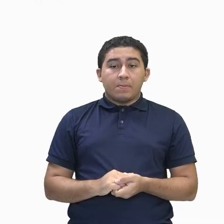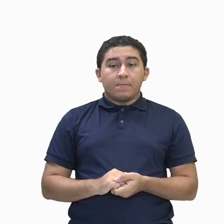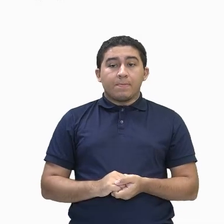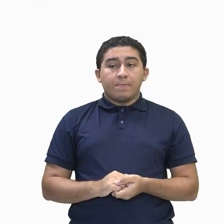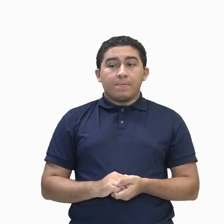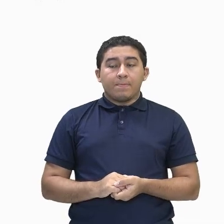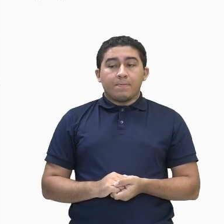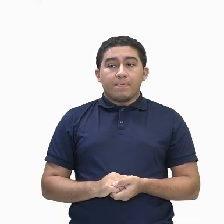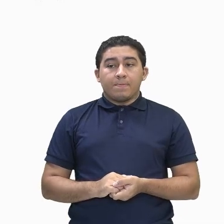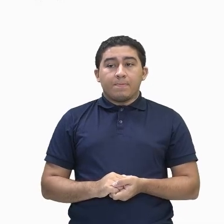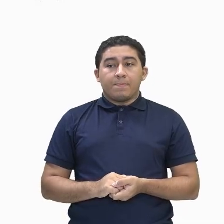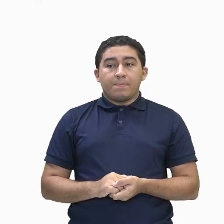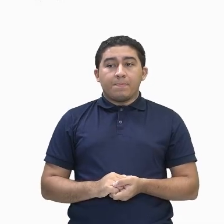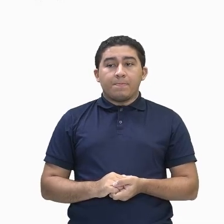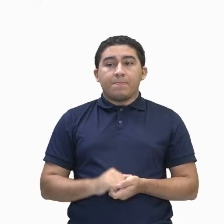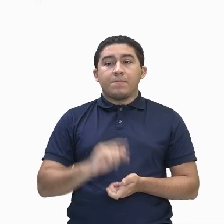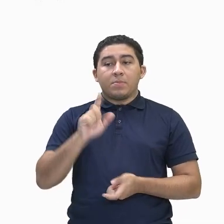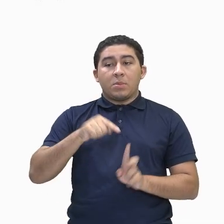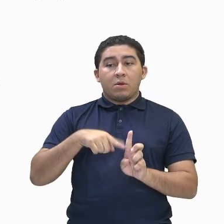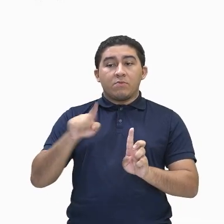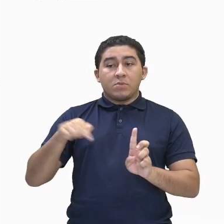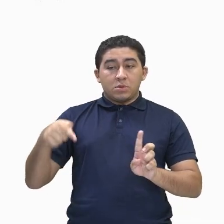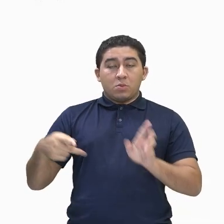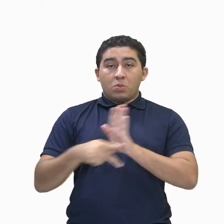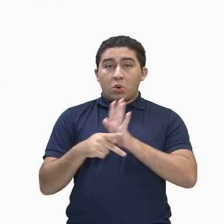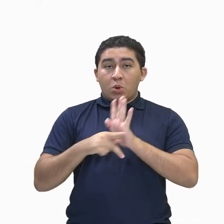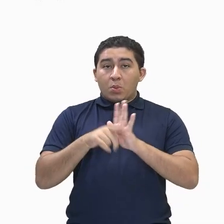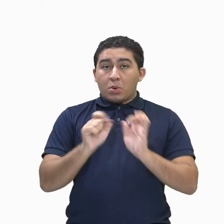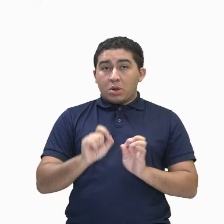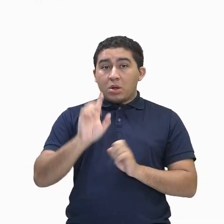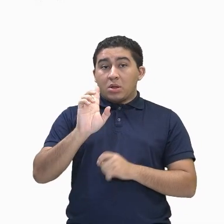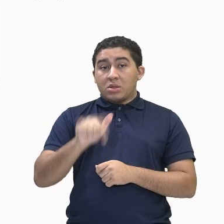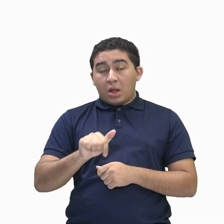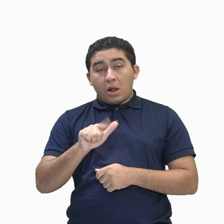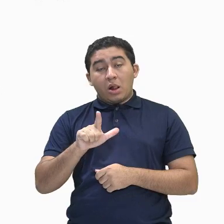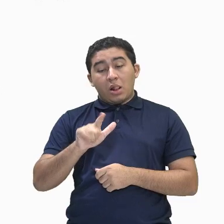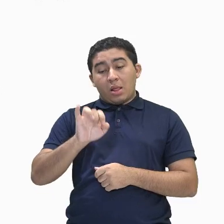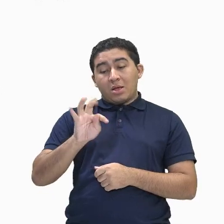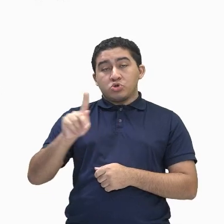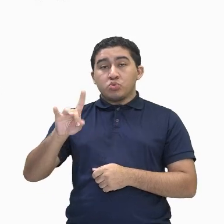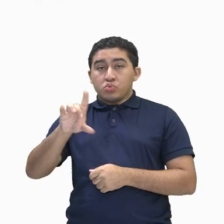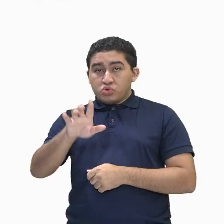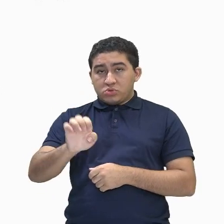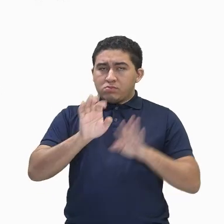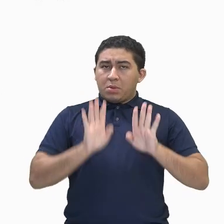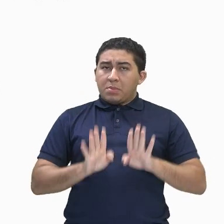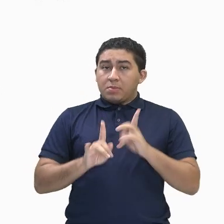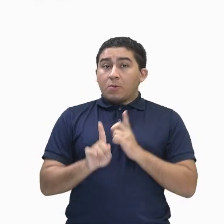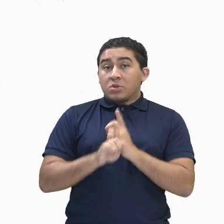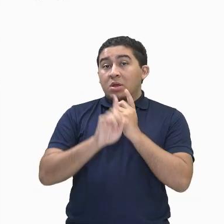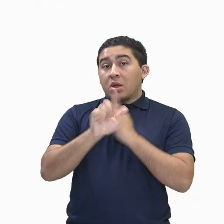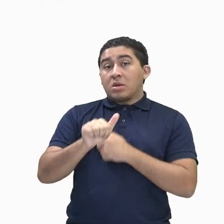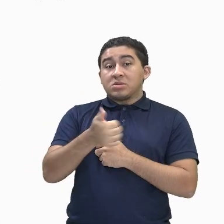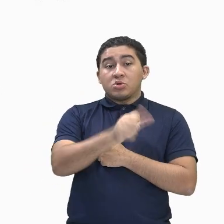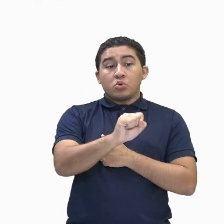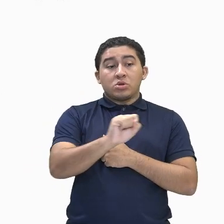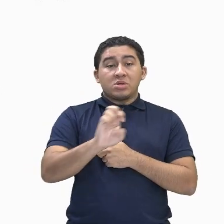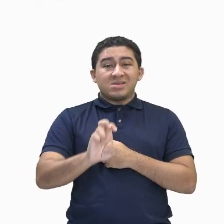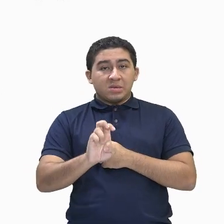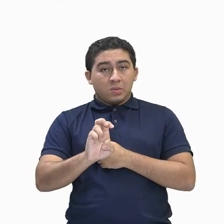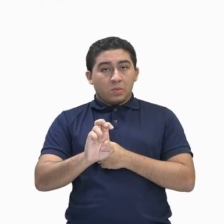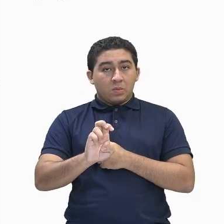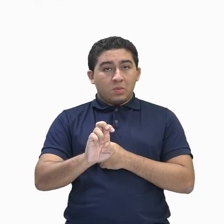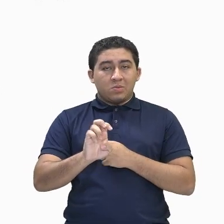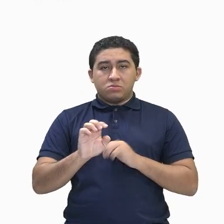bom? Então, essa é a variação da latitude. Ah, professora, eu encontrei uma latitude de 185